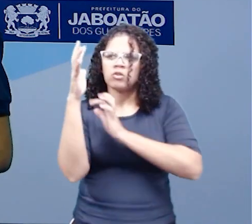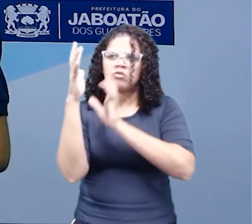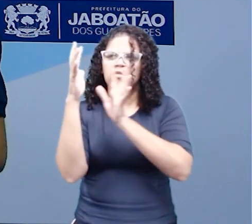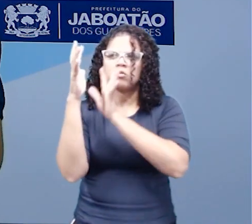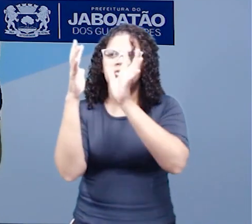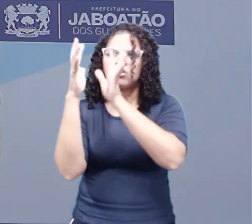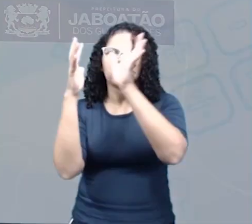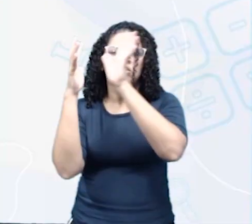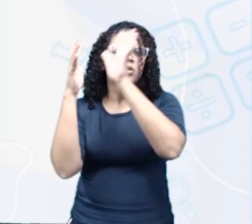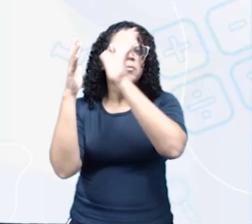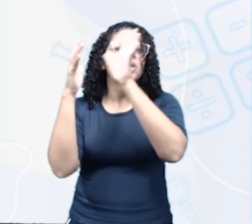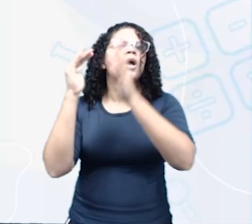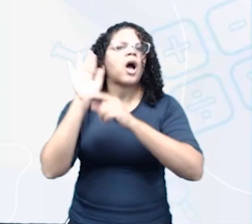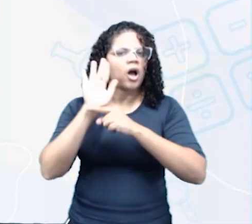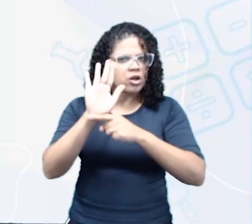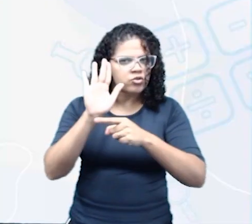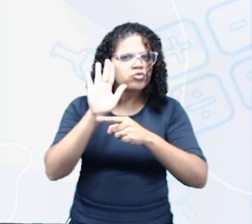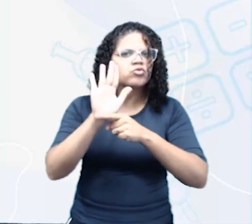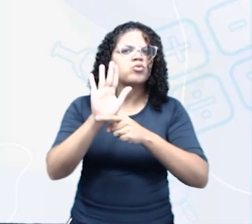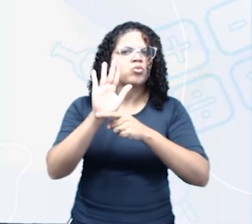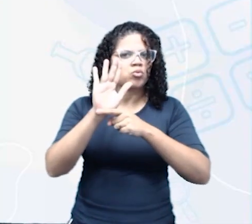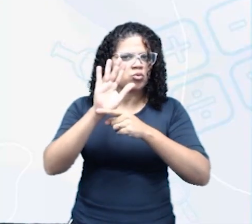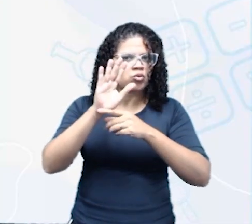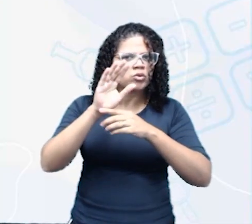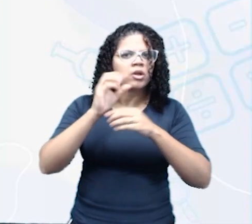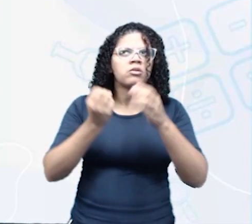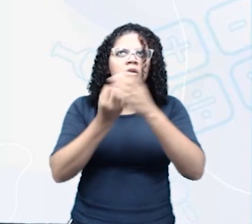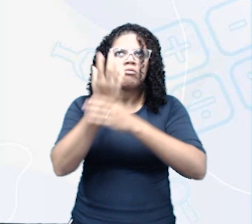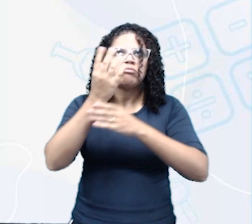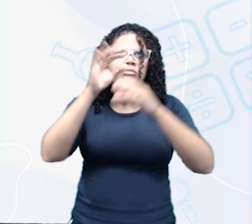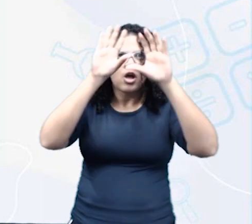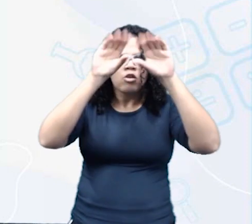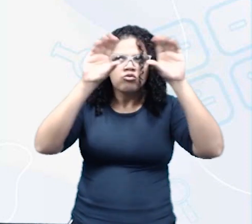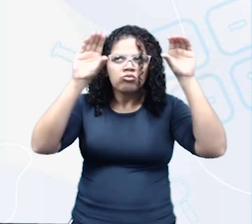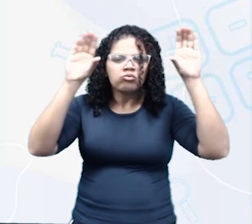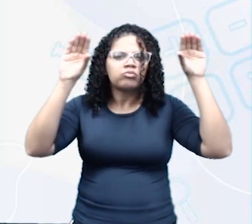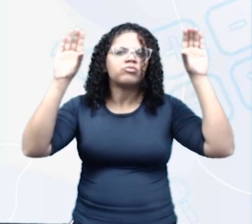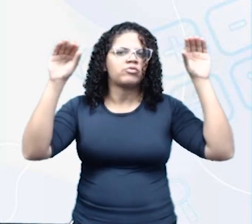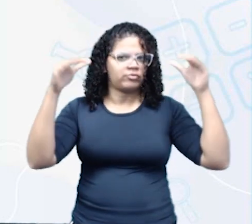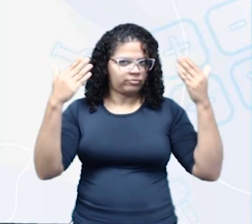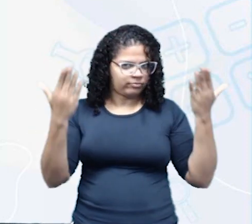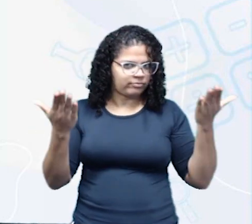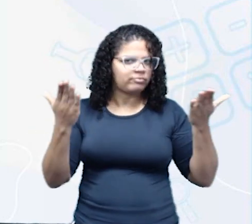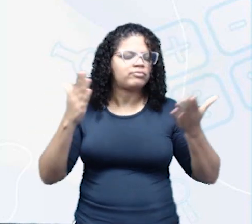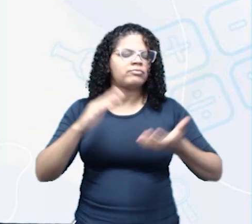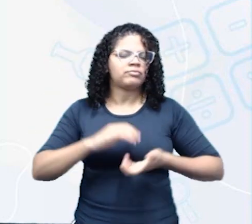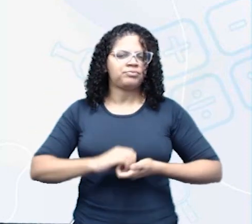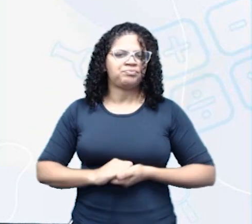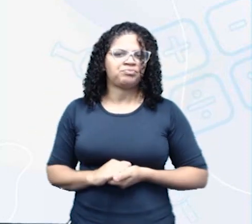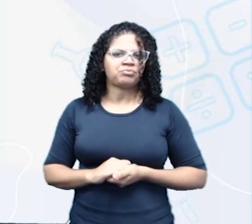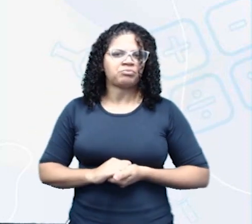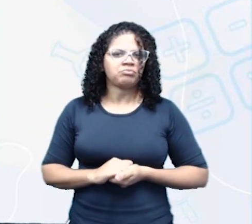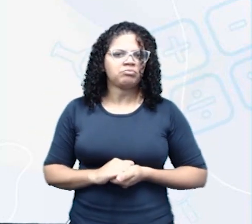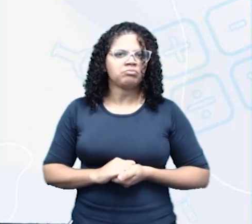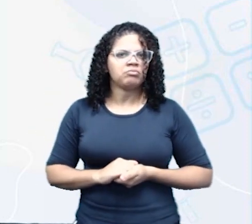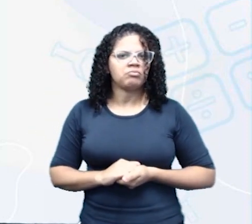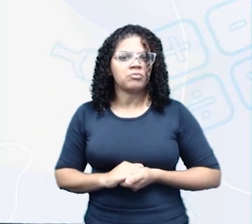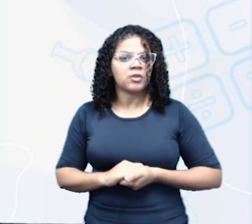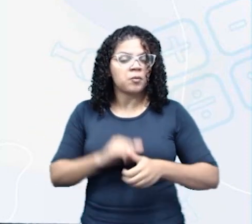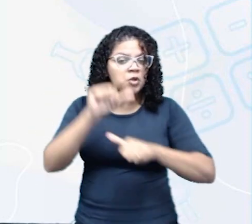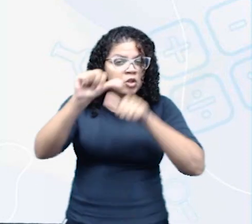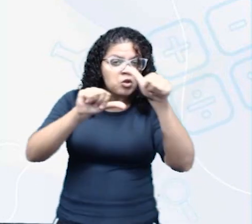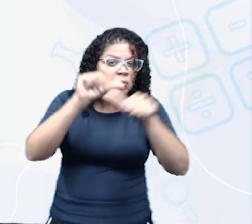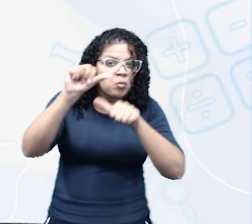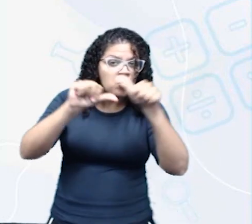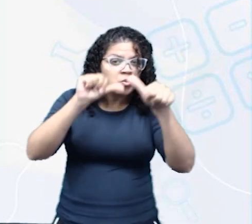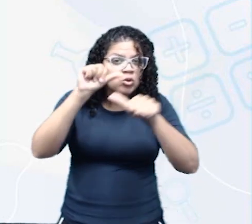ajuda na condensação das nuvens, na formação das nuvens, certo? Em um processo de mudança de estado